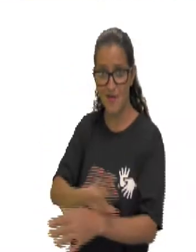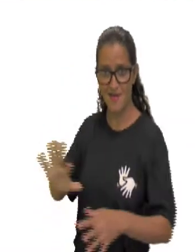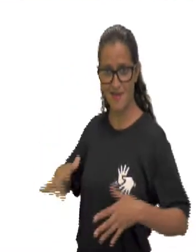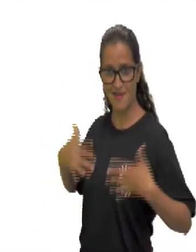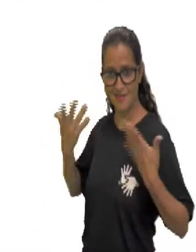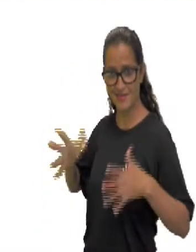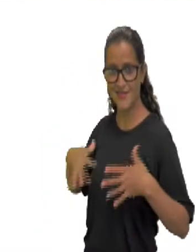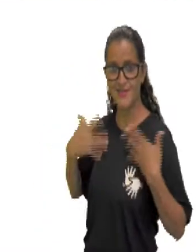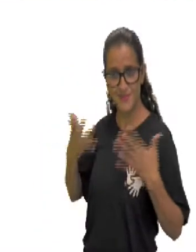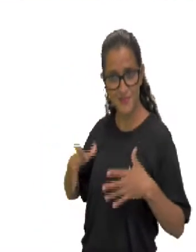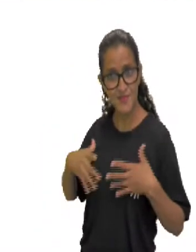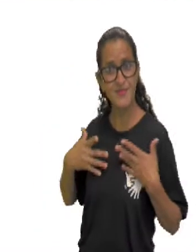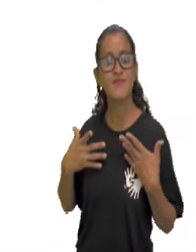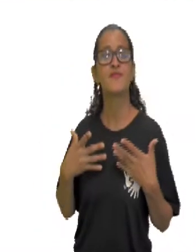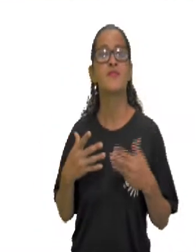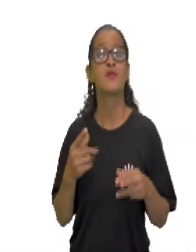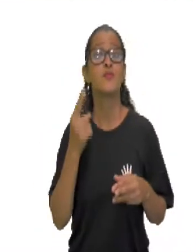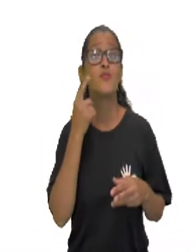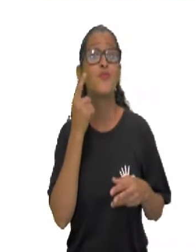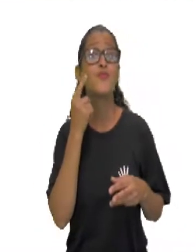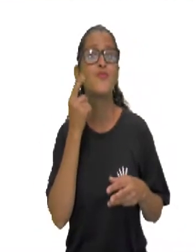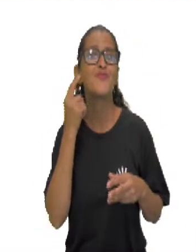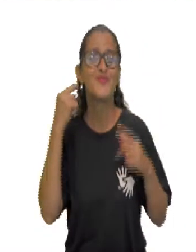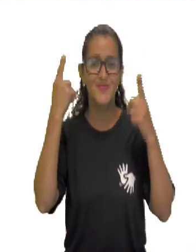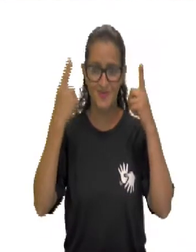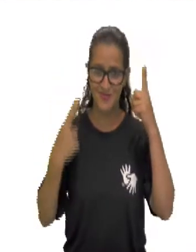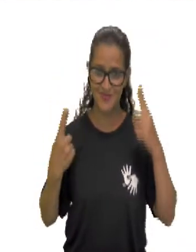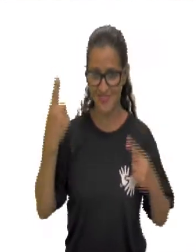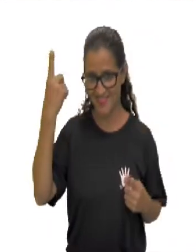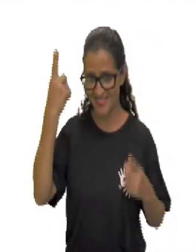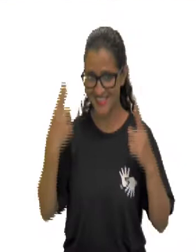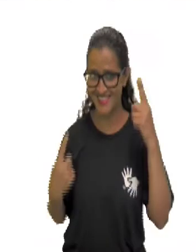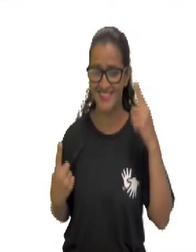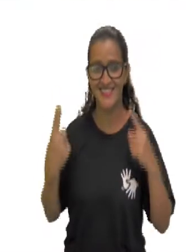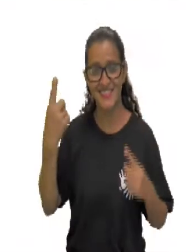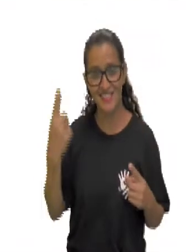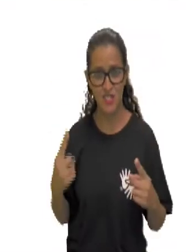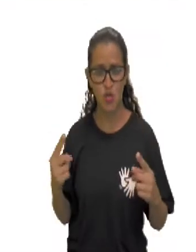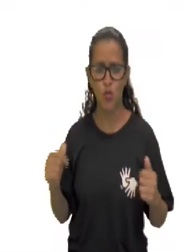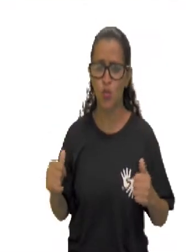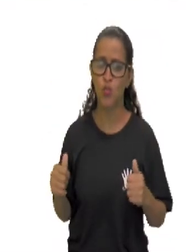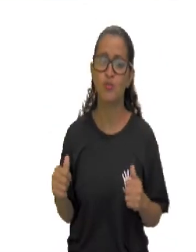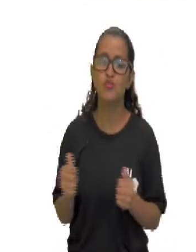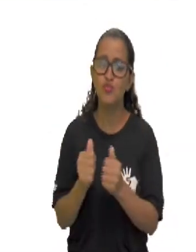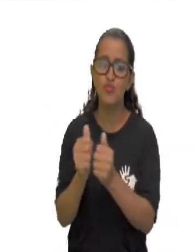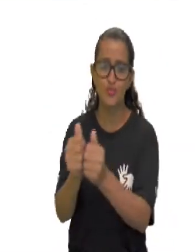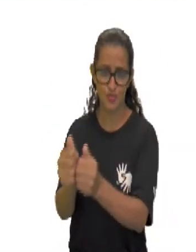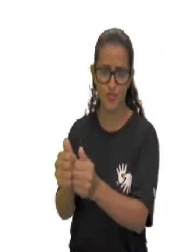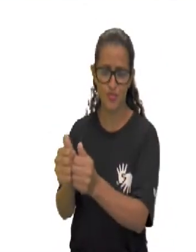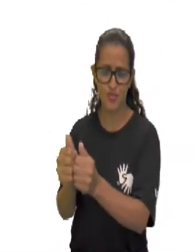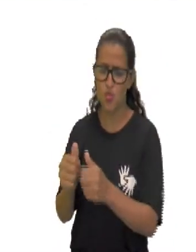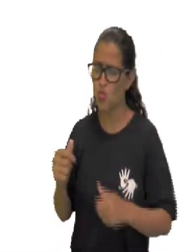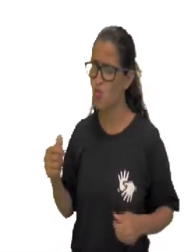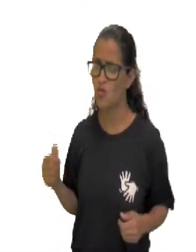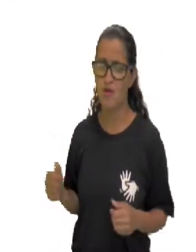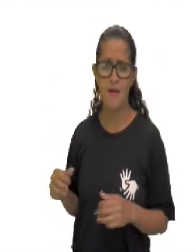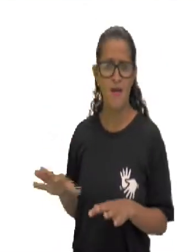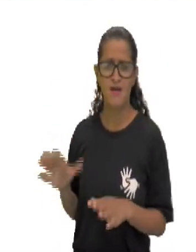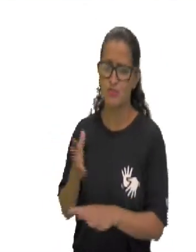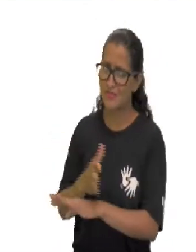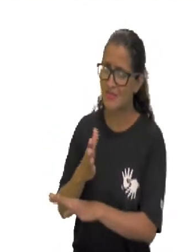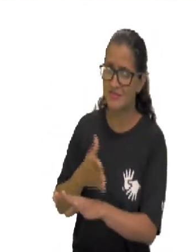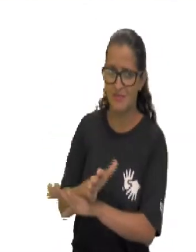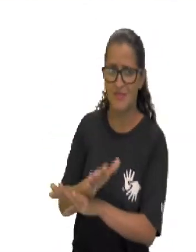anteriormente. A expressão facial, corporal, os instrumentos, que faz com que